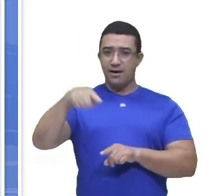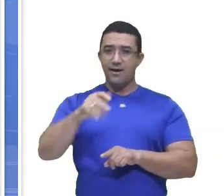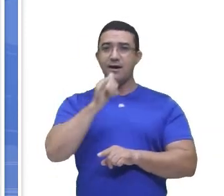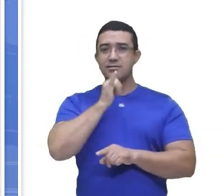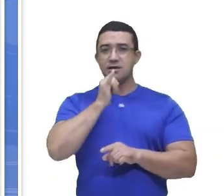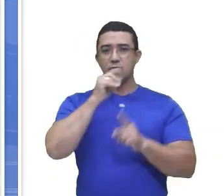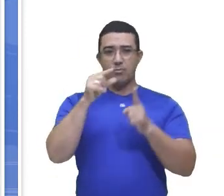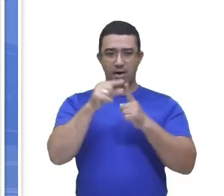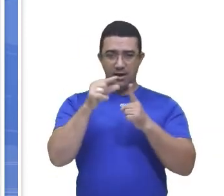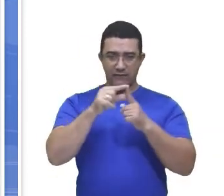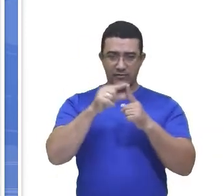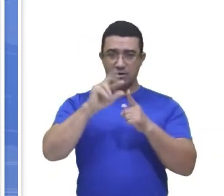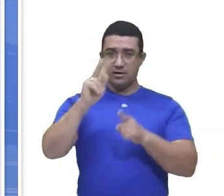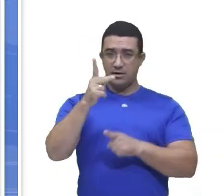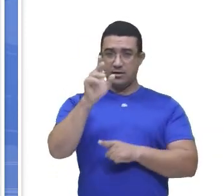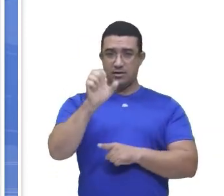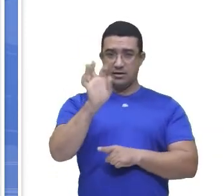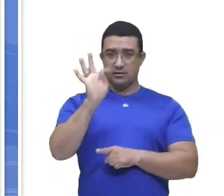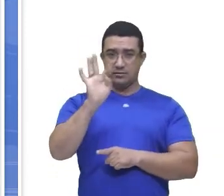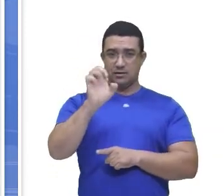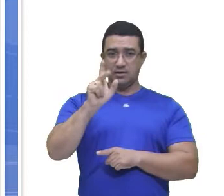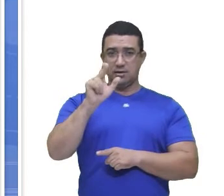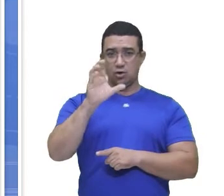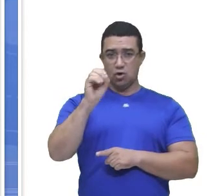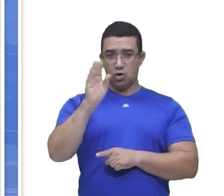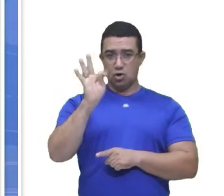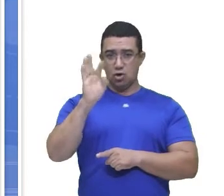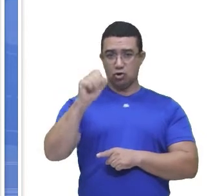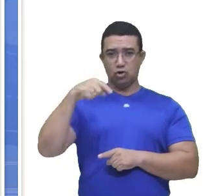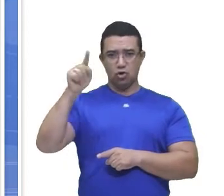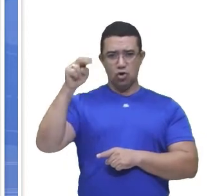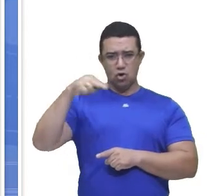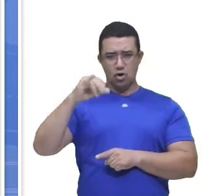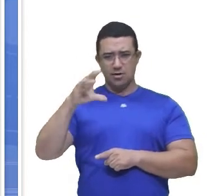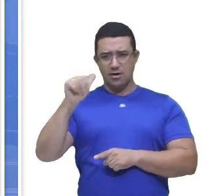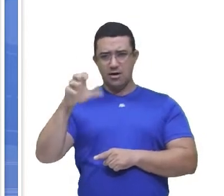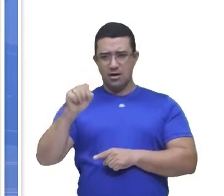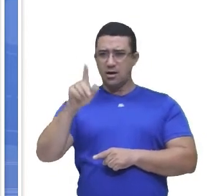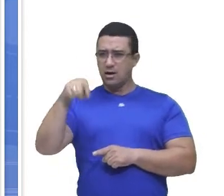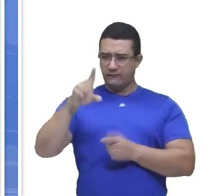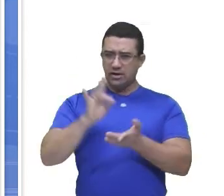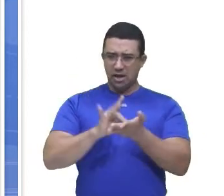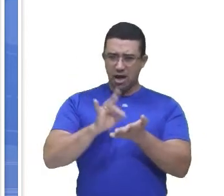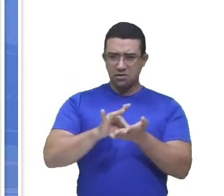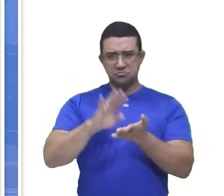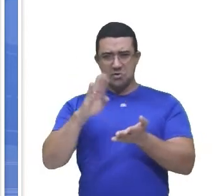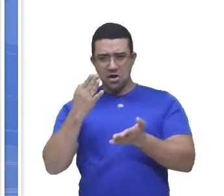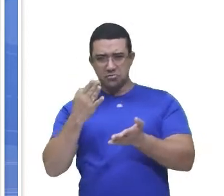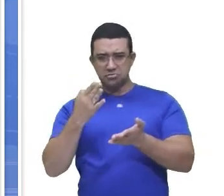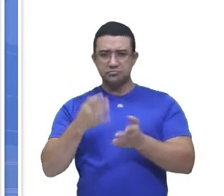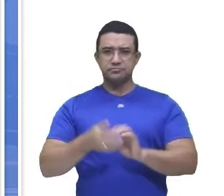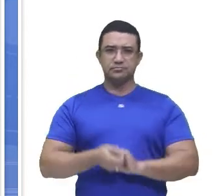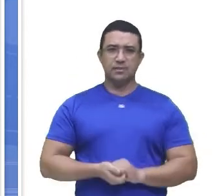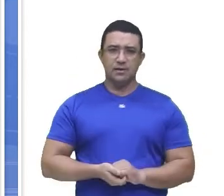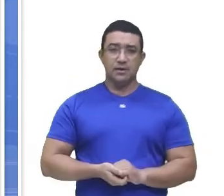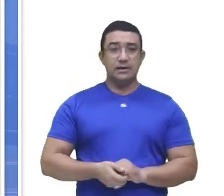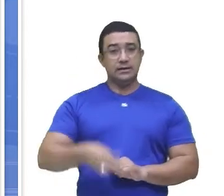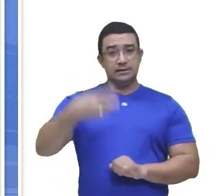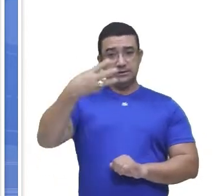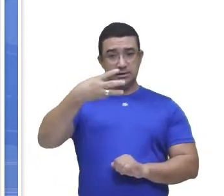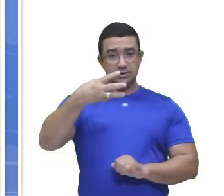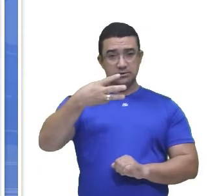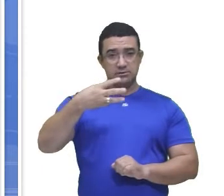são exemplos de palavras heterotônicas. Será se isso é verdade? É verdadeira ou falsa? E a terceira,